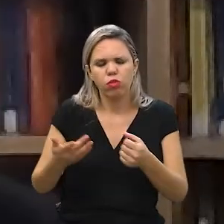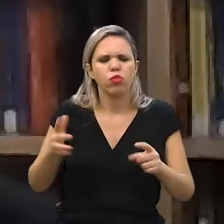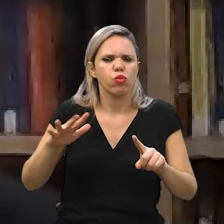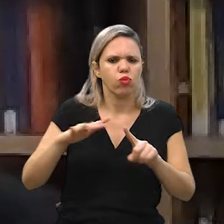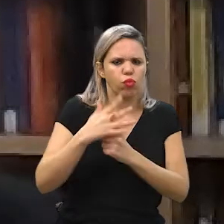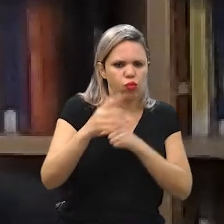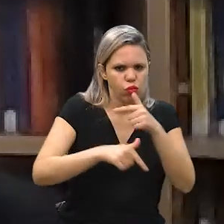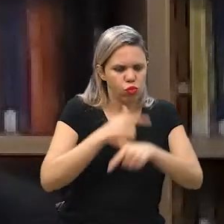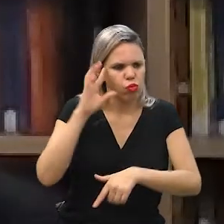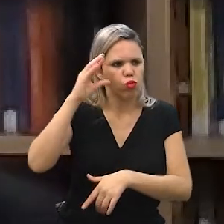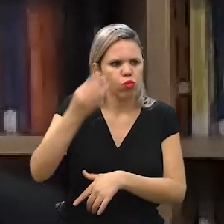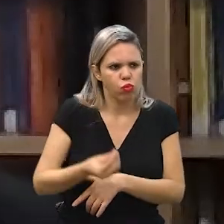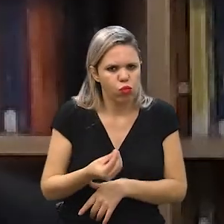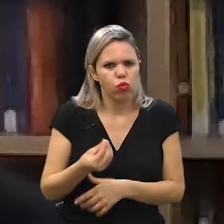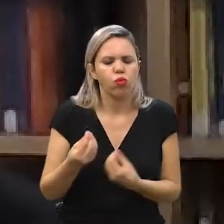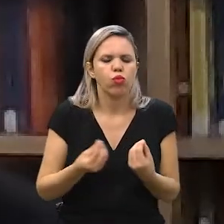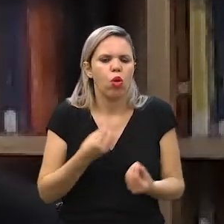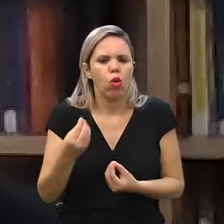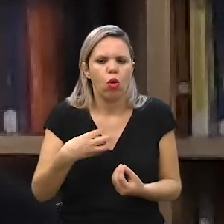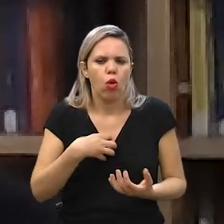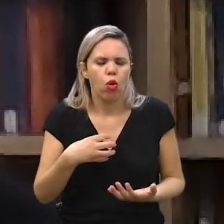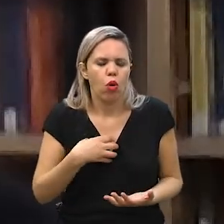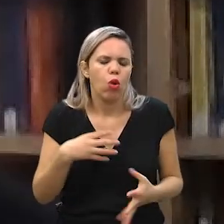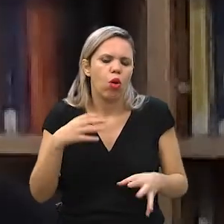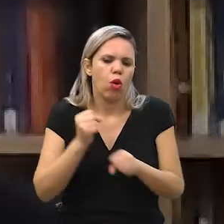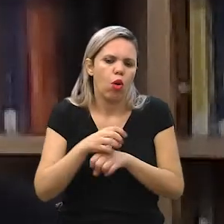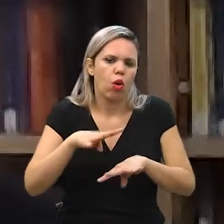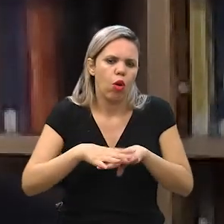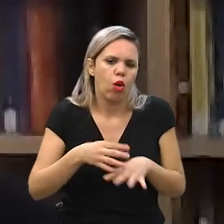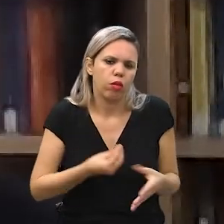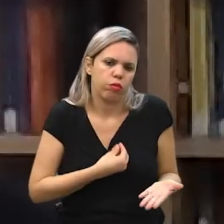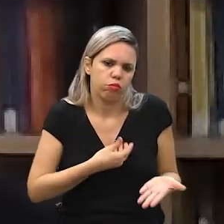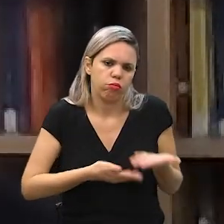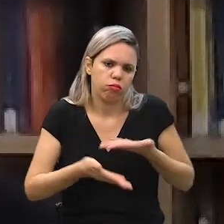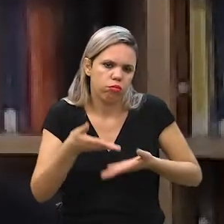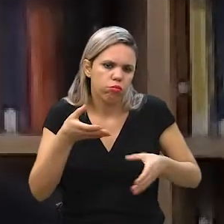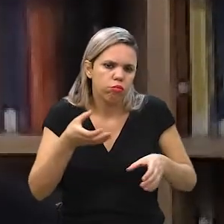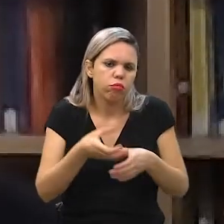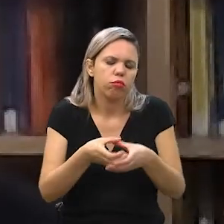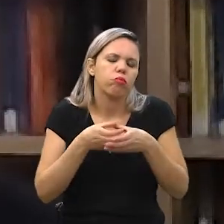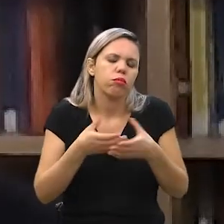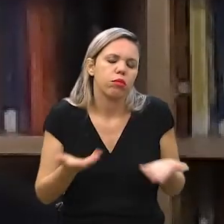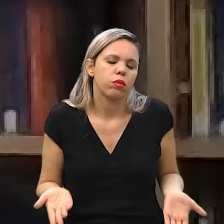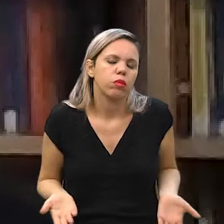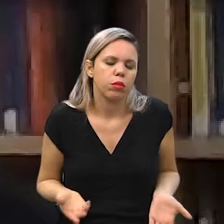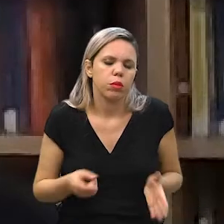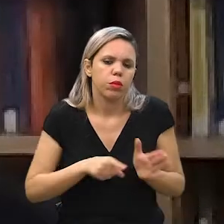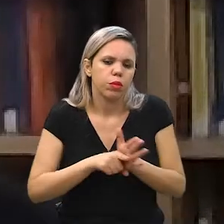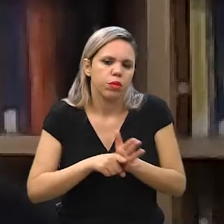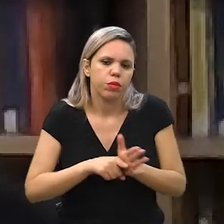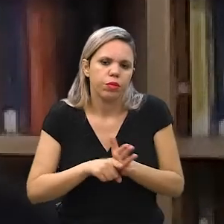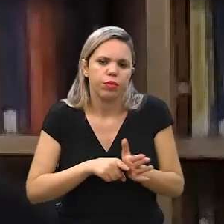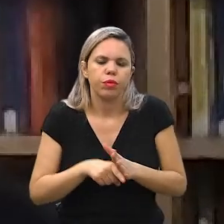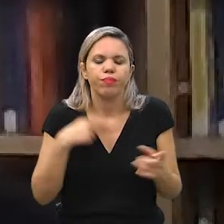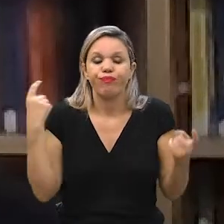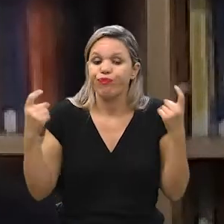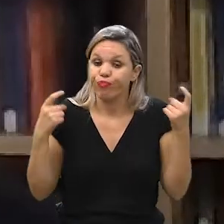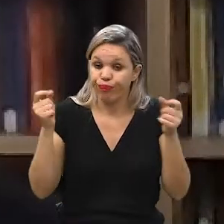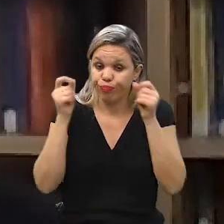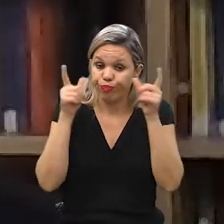dele, para ele poder entender o mundo no qual ele convive. Ou seja, são dados que despertam